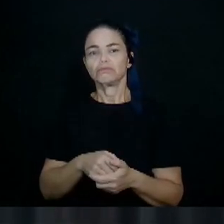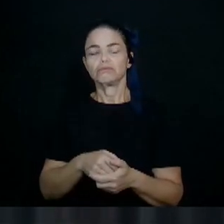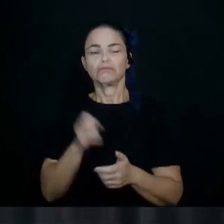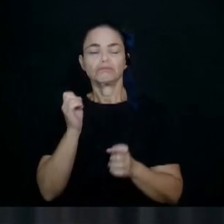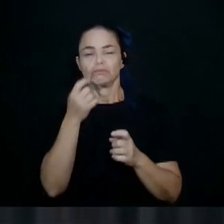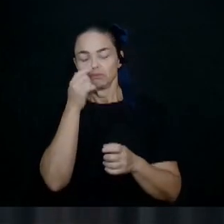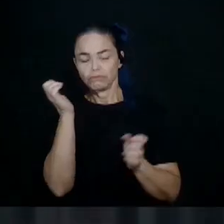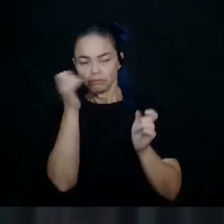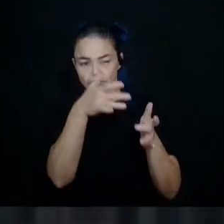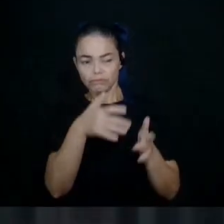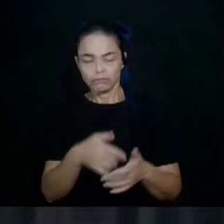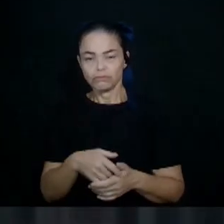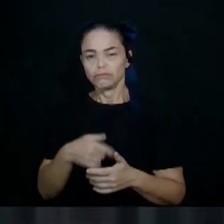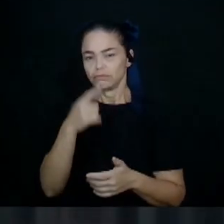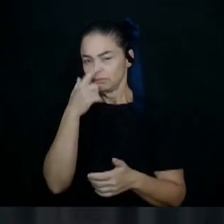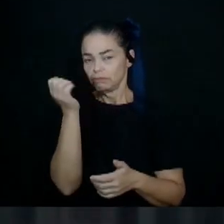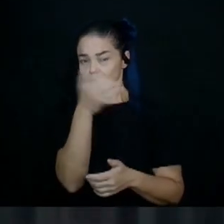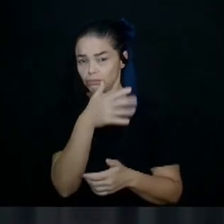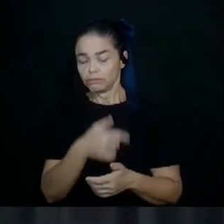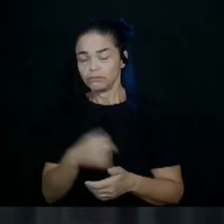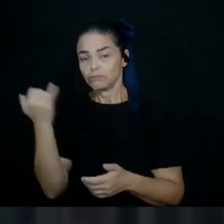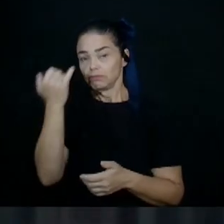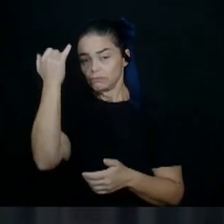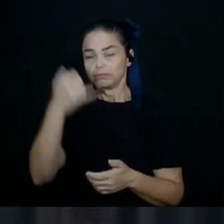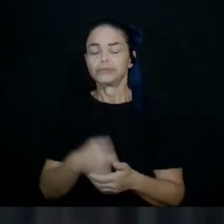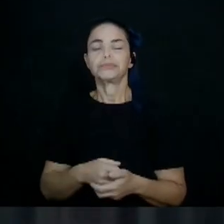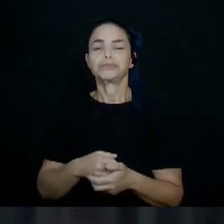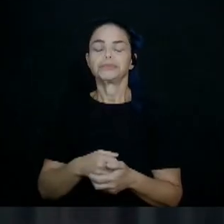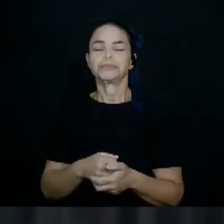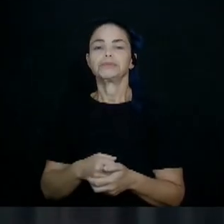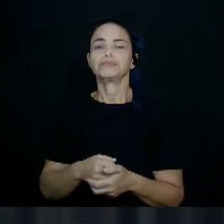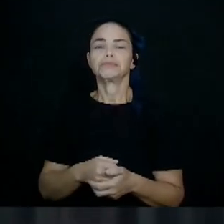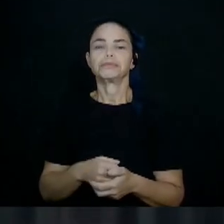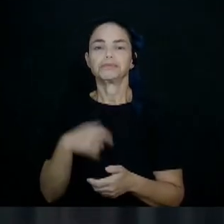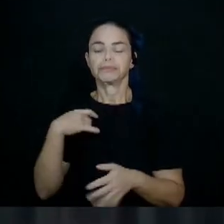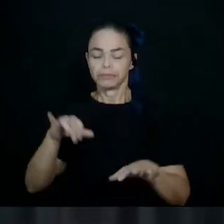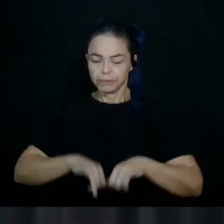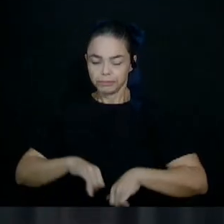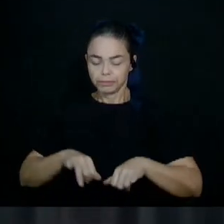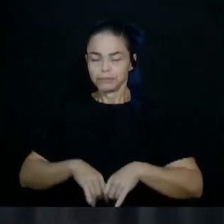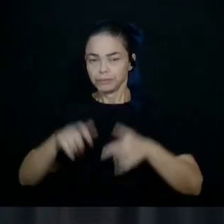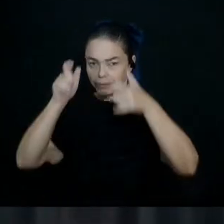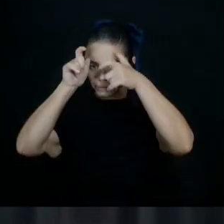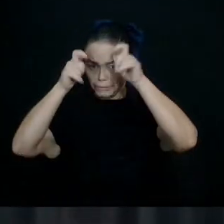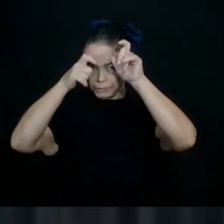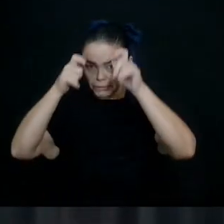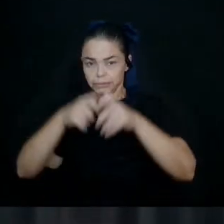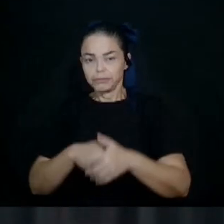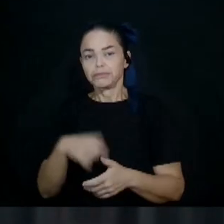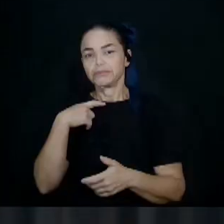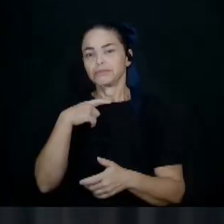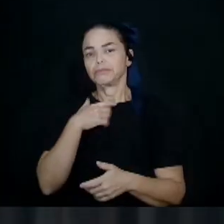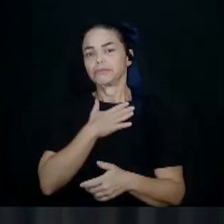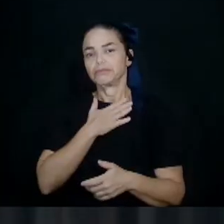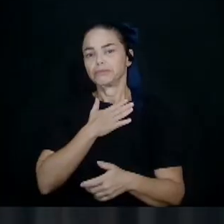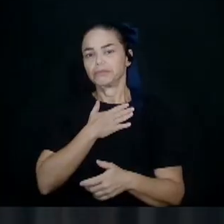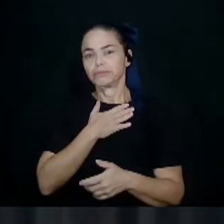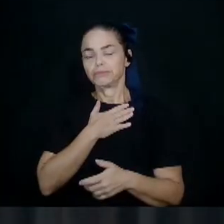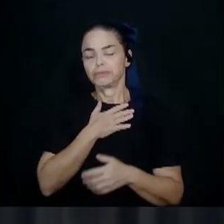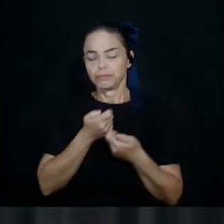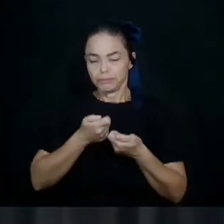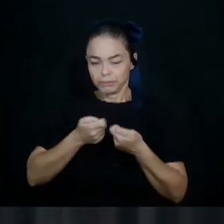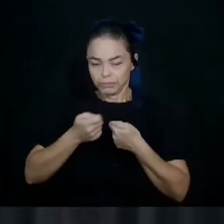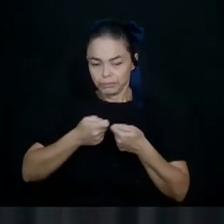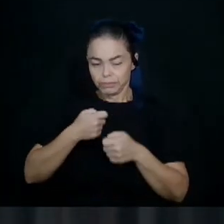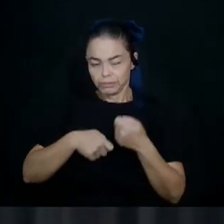É importante porque a pessoa que passa, né, que sofre com esse transtorno, ela tem que fazer essa administração,